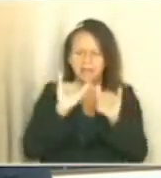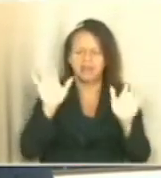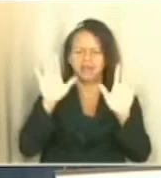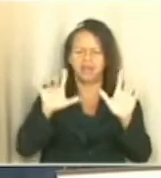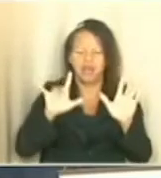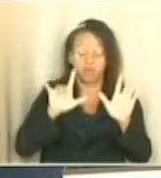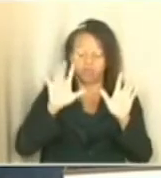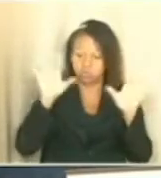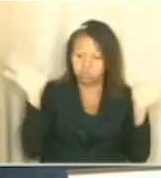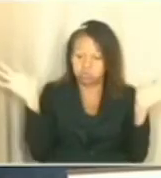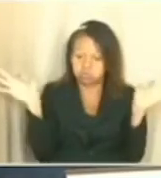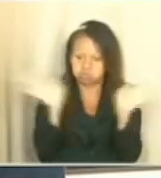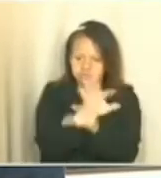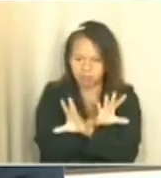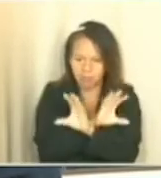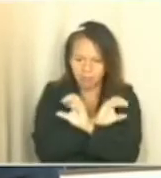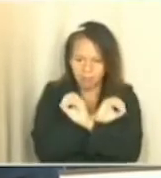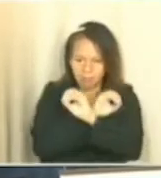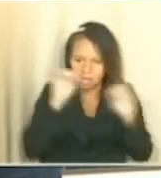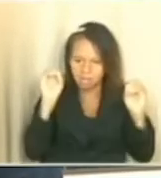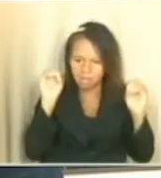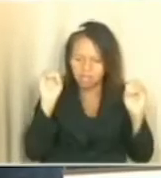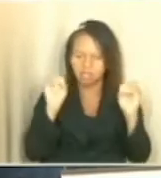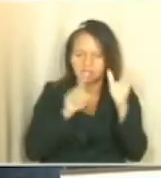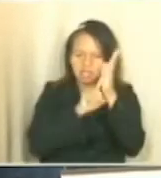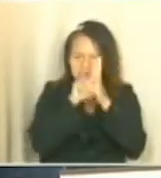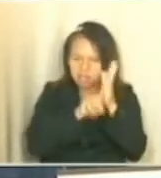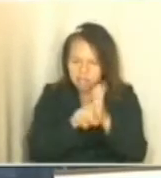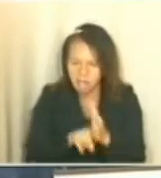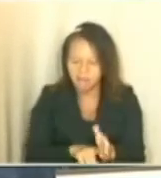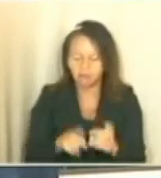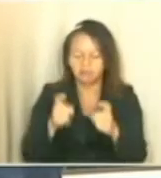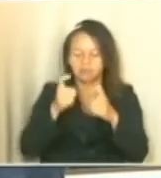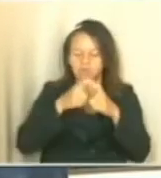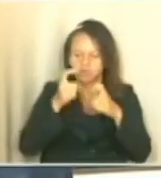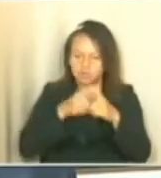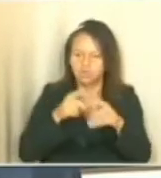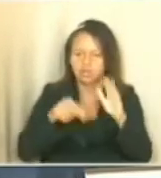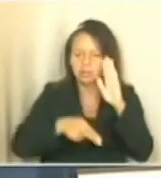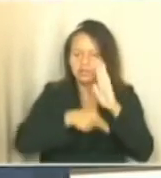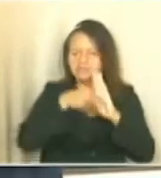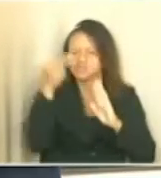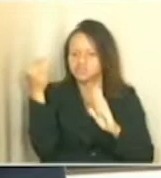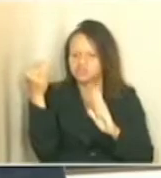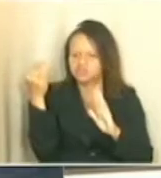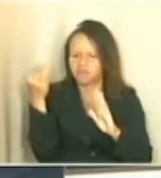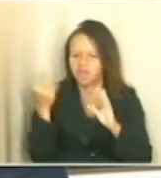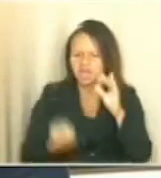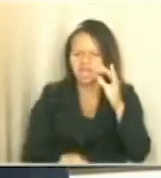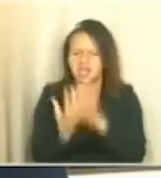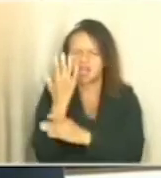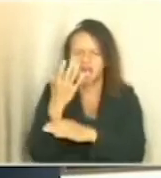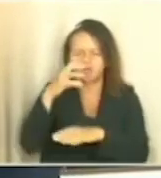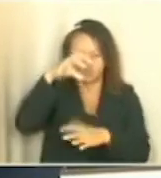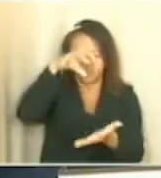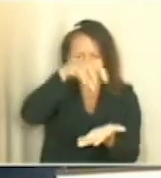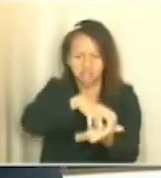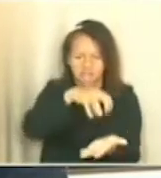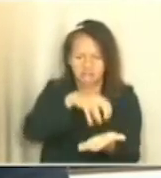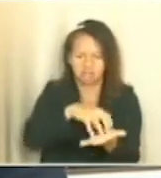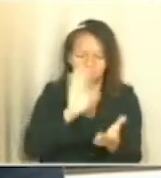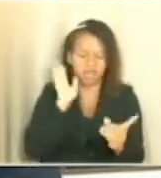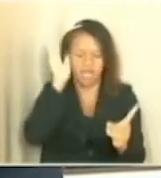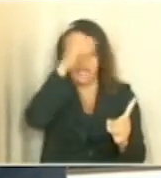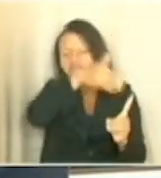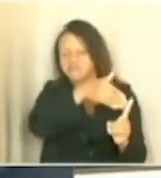a fila para exames, para consultas e para cirurgias, criar um centro de